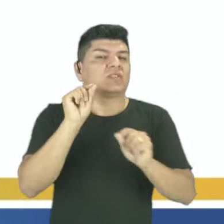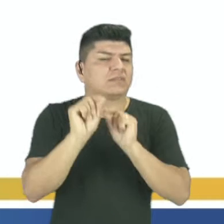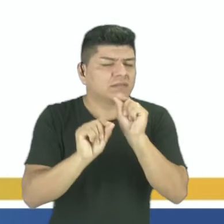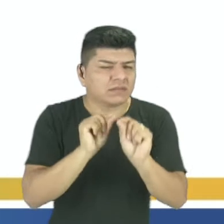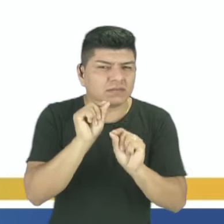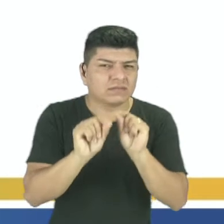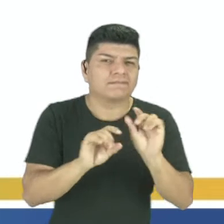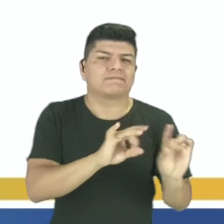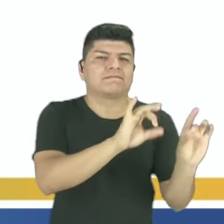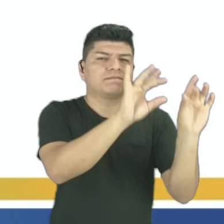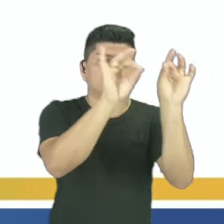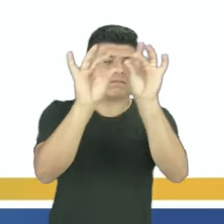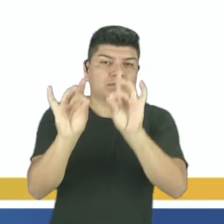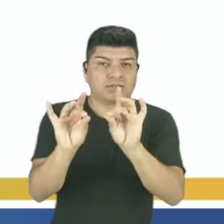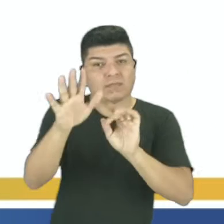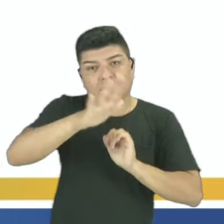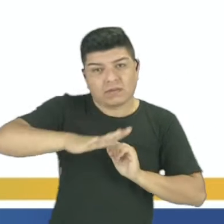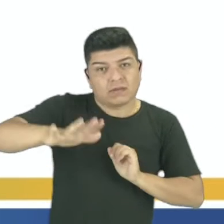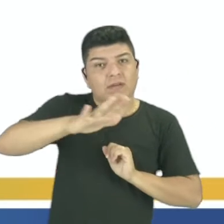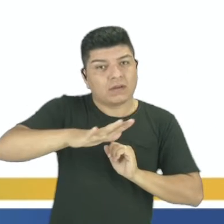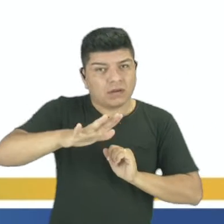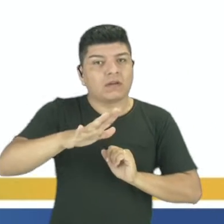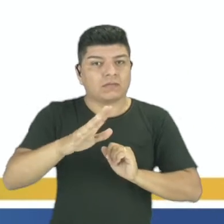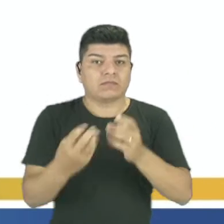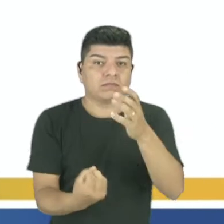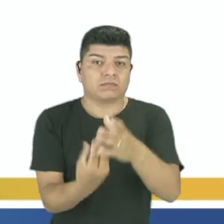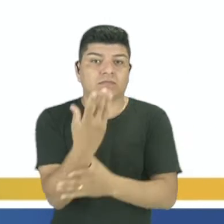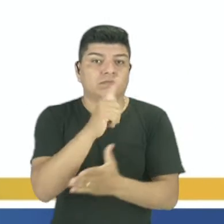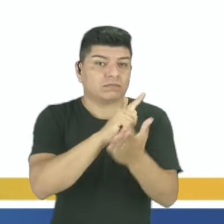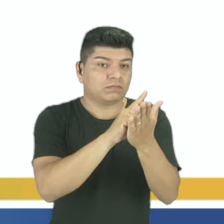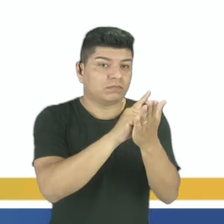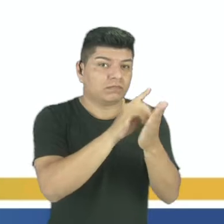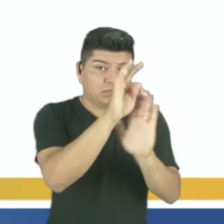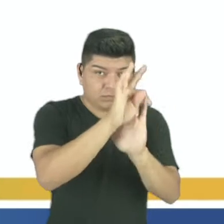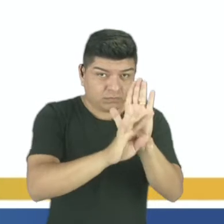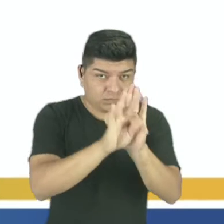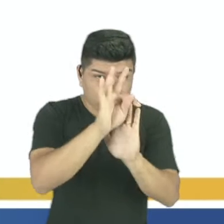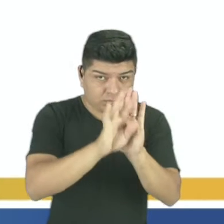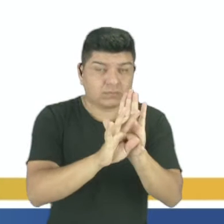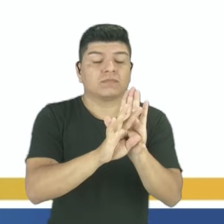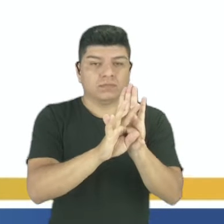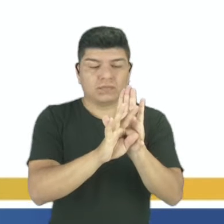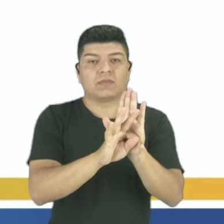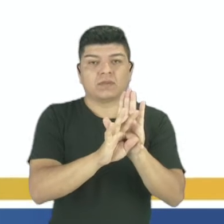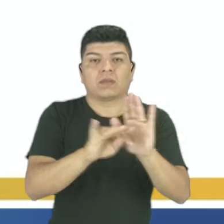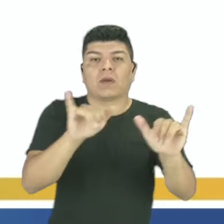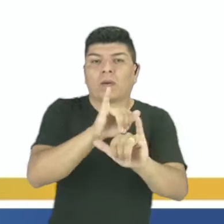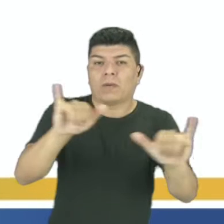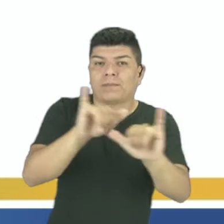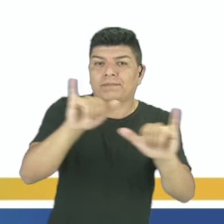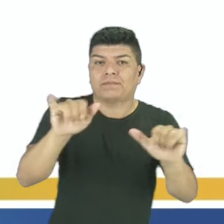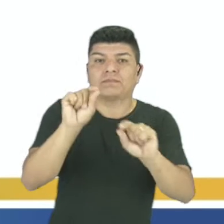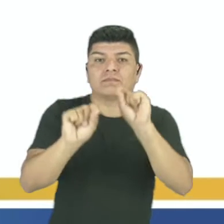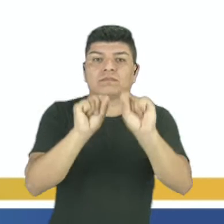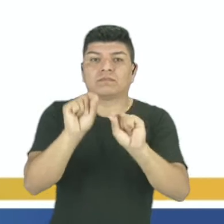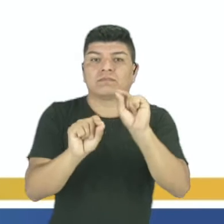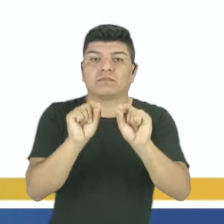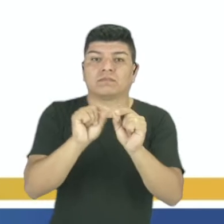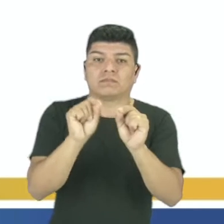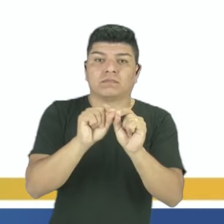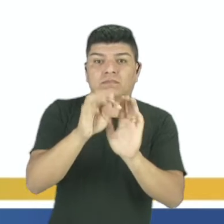requisitos específicos e em gerais, na elaboração de um texto. O texto publicitário é uma